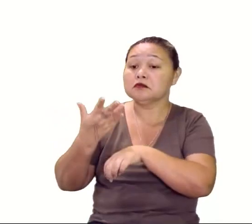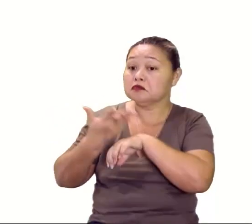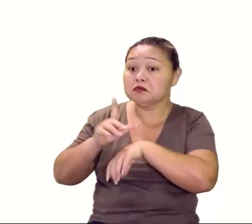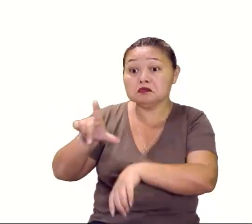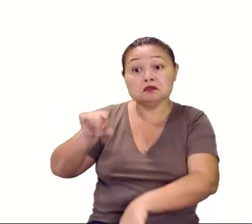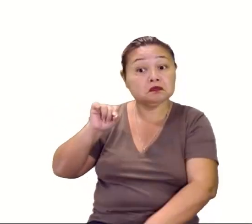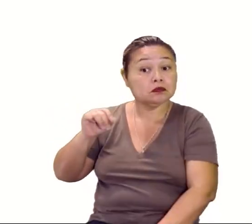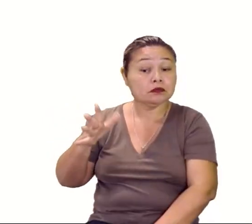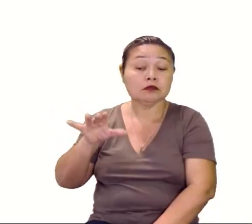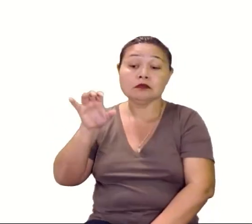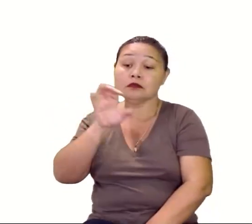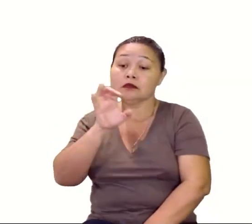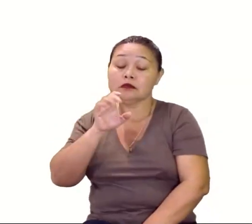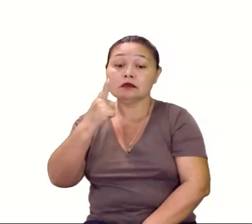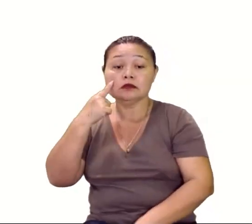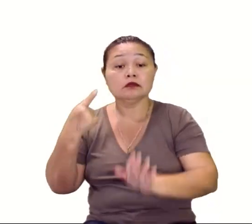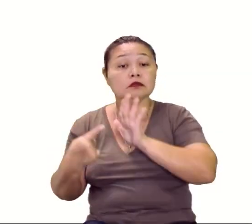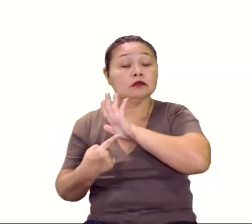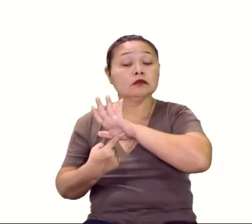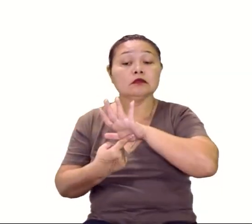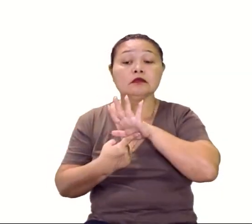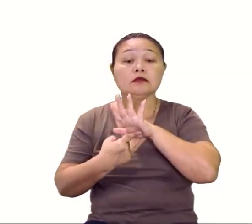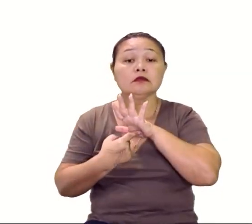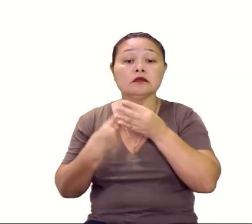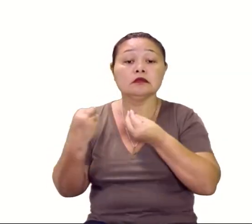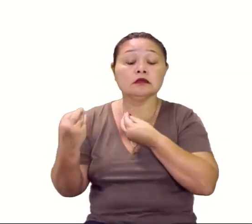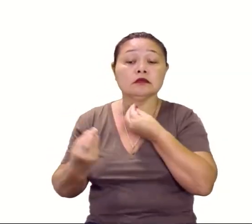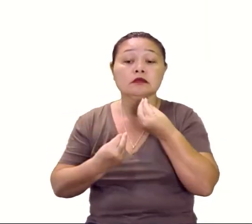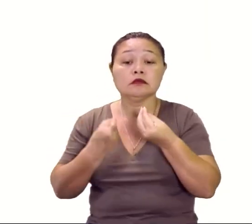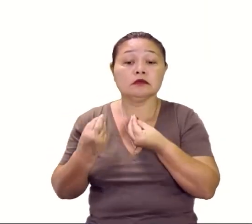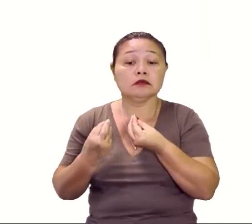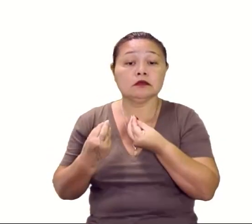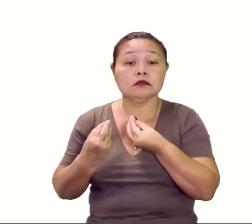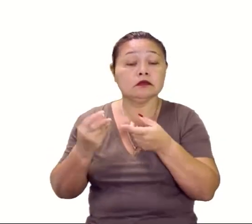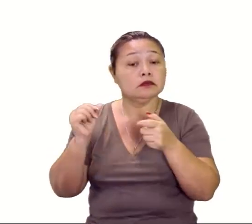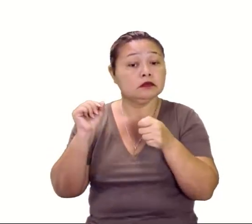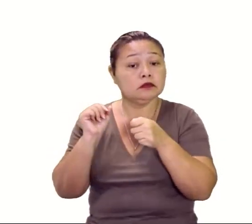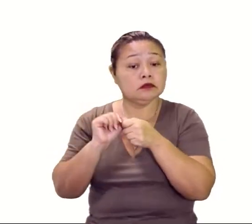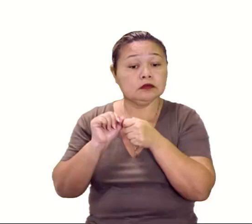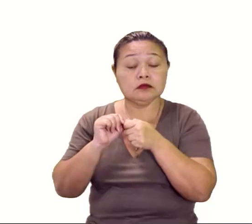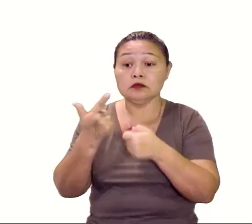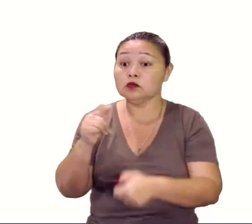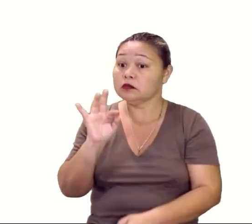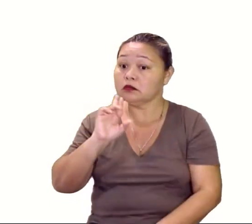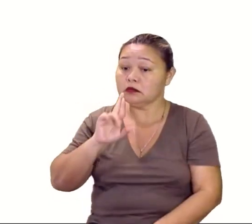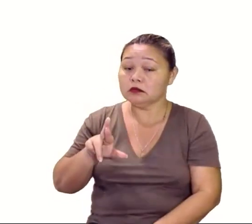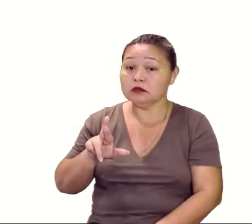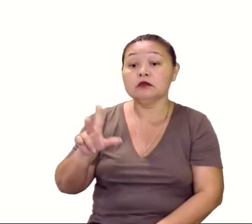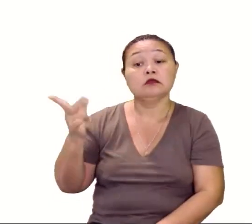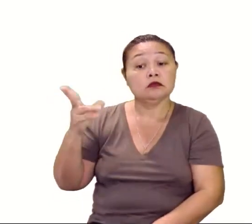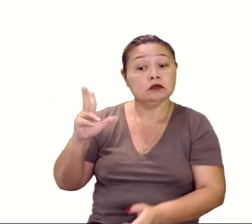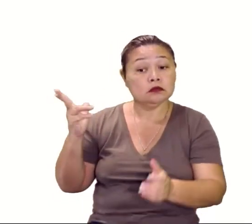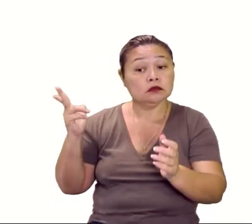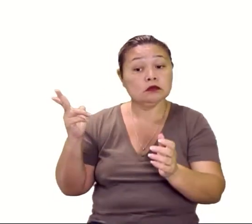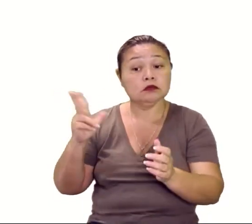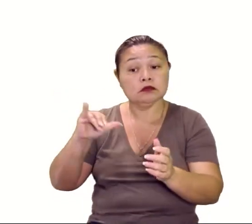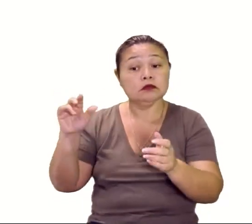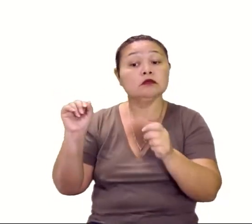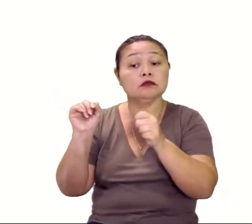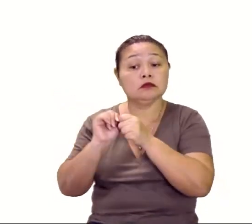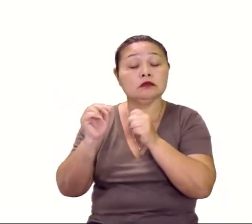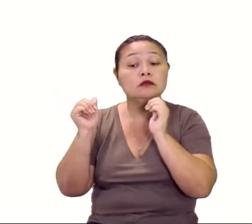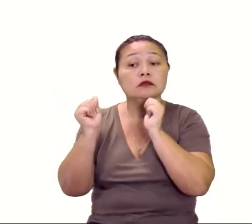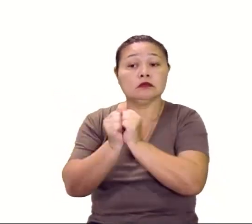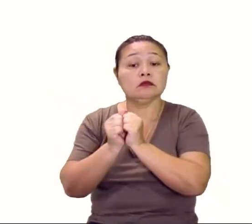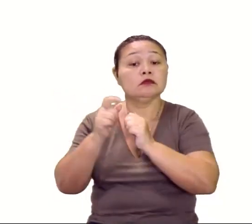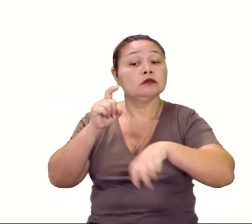prático assim, né? Mas vamos mostrar aqui para os alunos como foi feito também. Não tá aqui o resultado, a gente vai fazer juntos, né? Isso. Então,